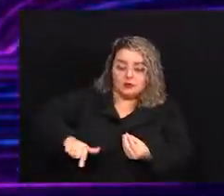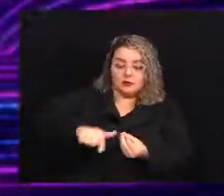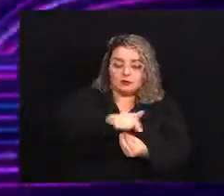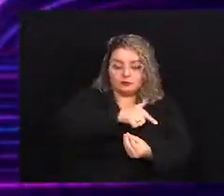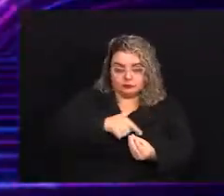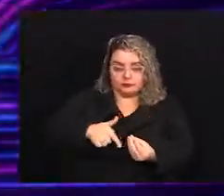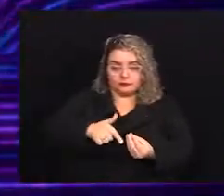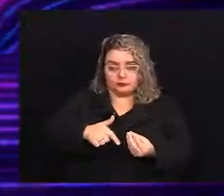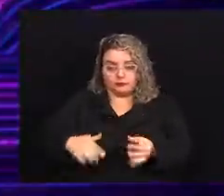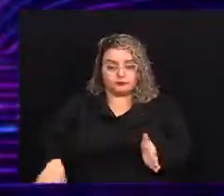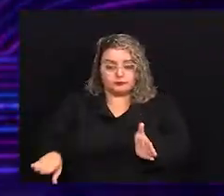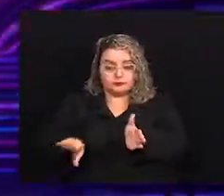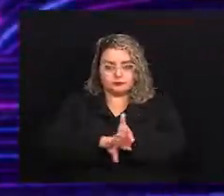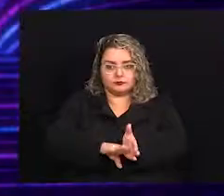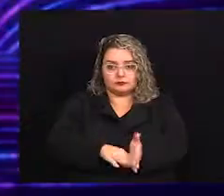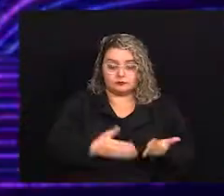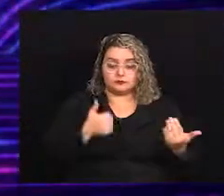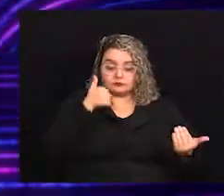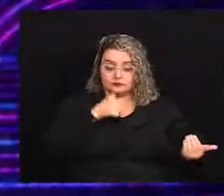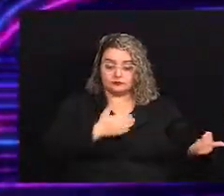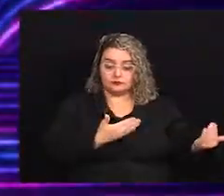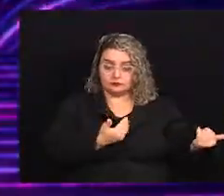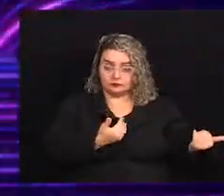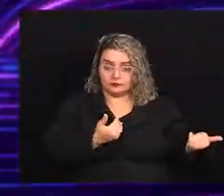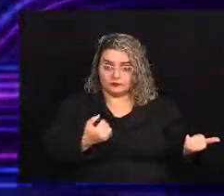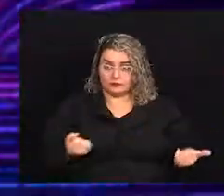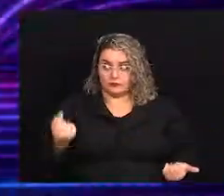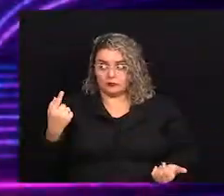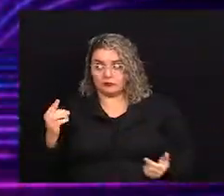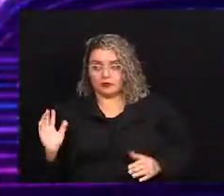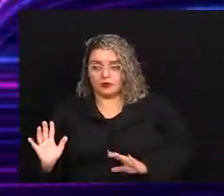chegada de uma jovem estrangeira vai